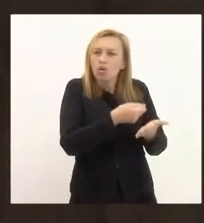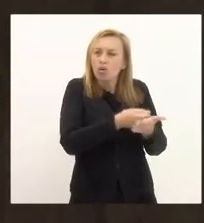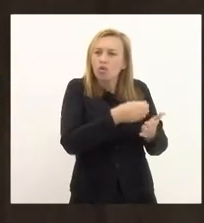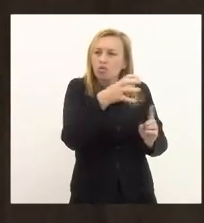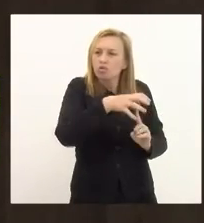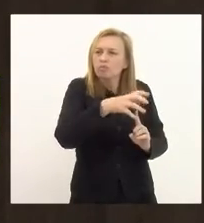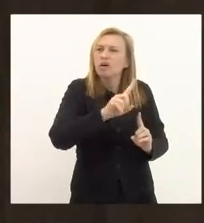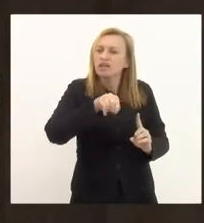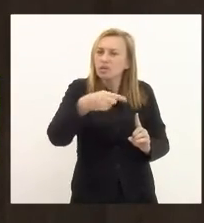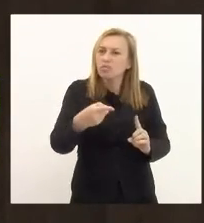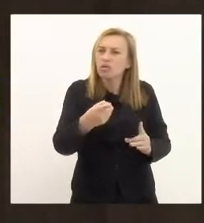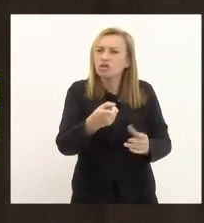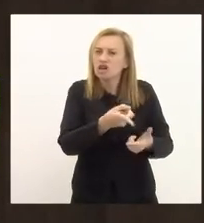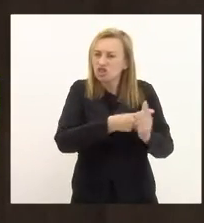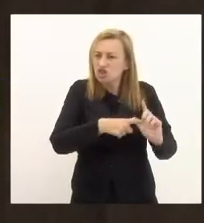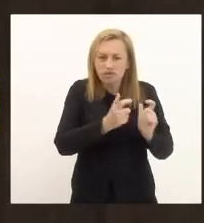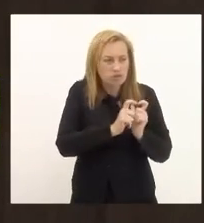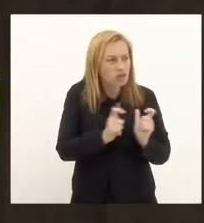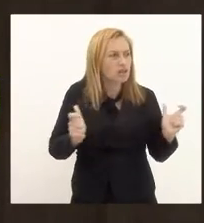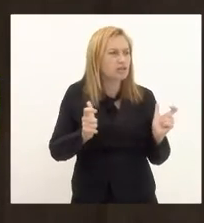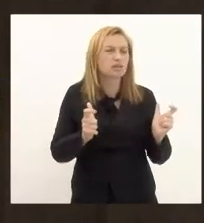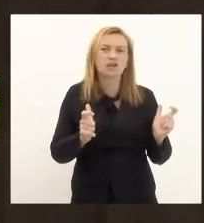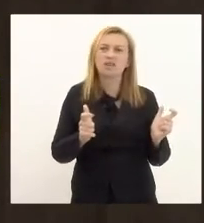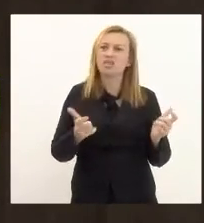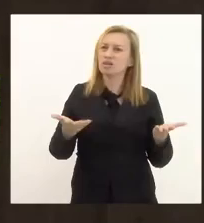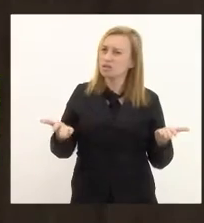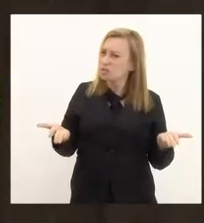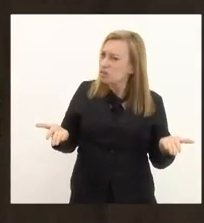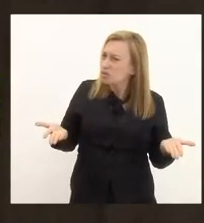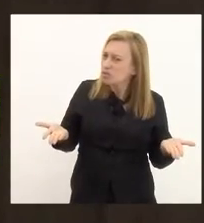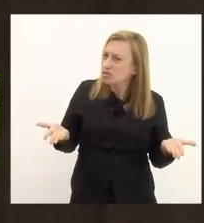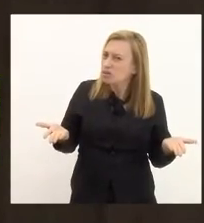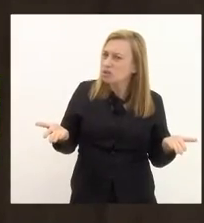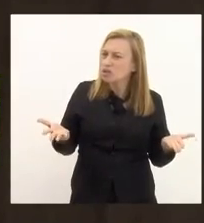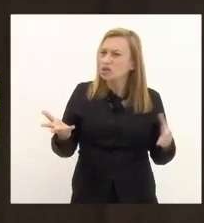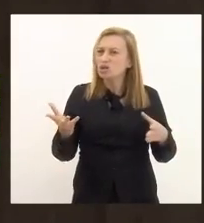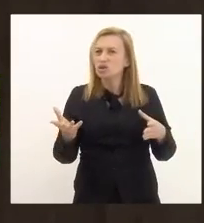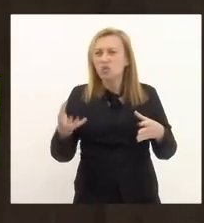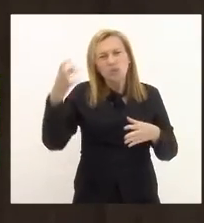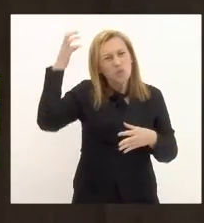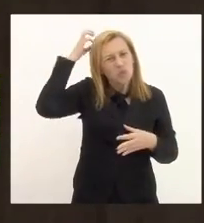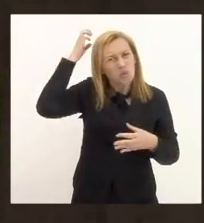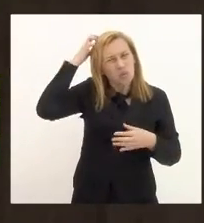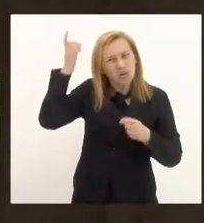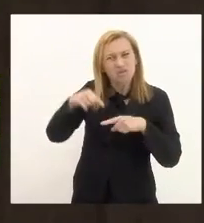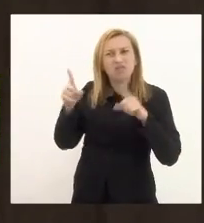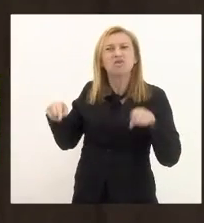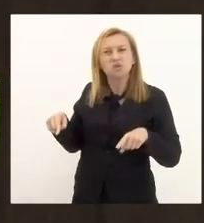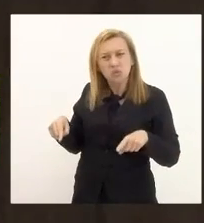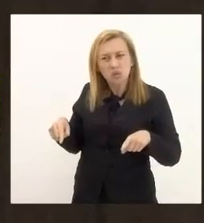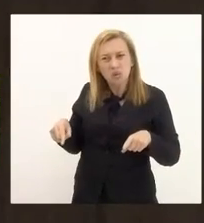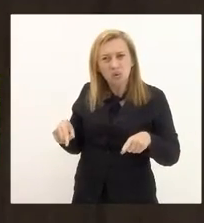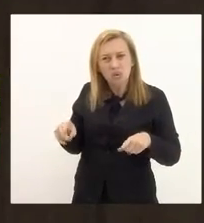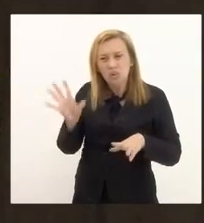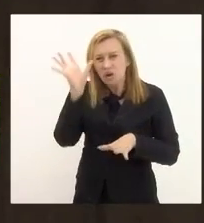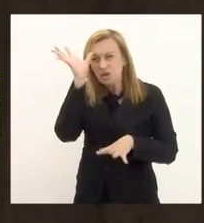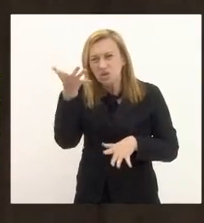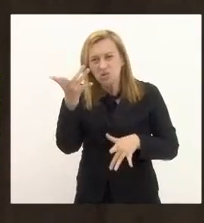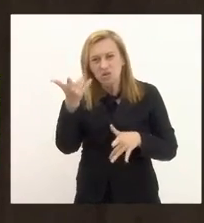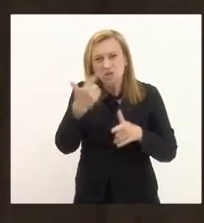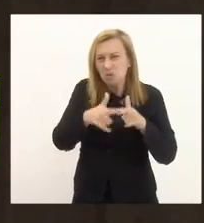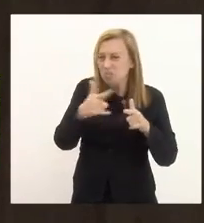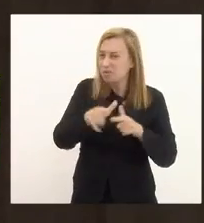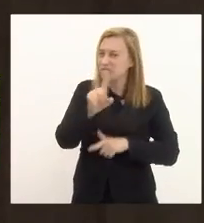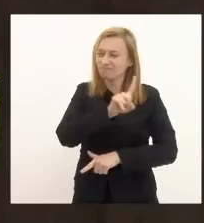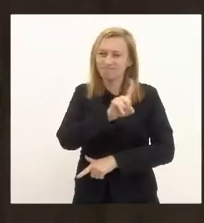aumentar a nossa dívida então está desproporção e colocam na conta dos Servidores a solução desse problema